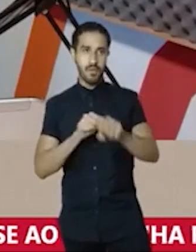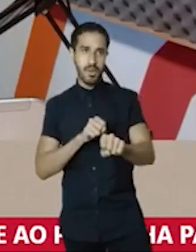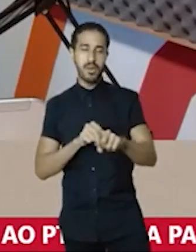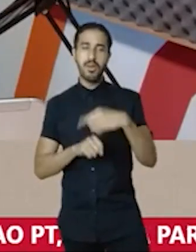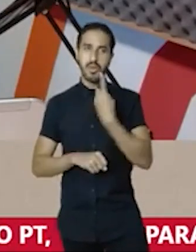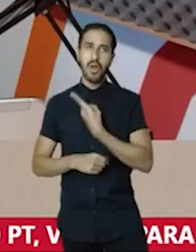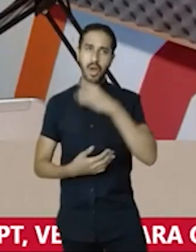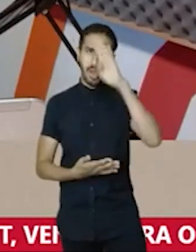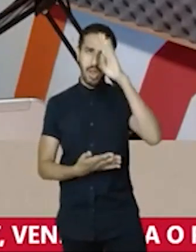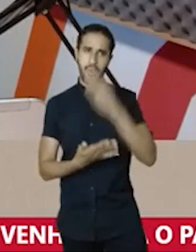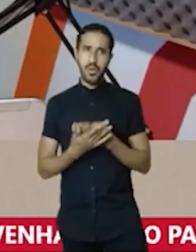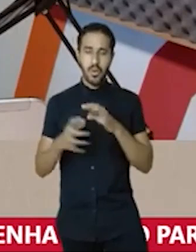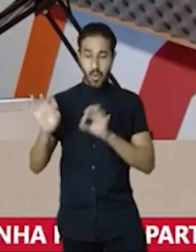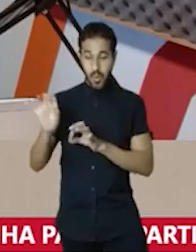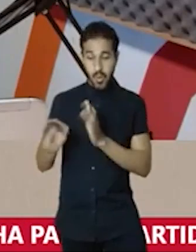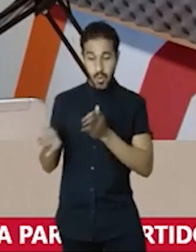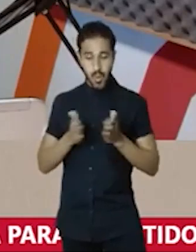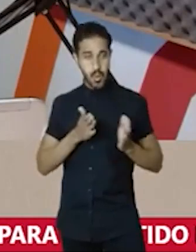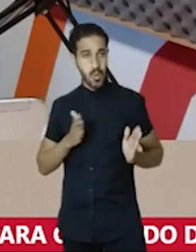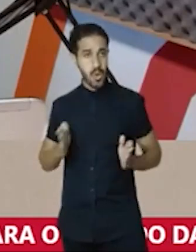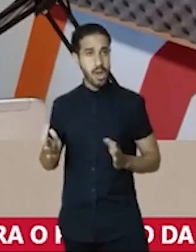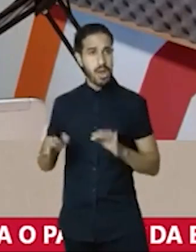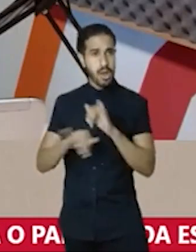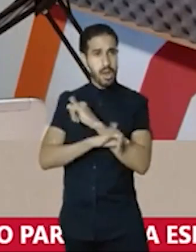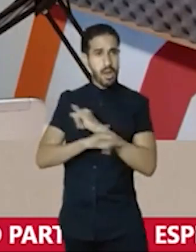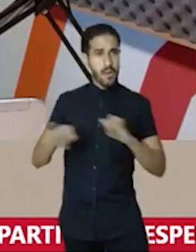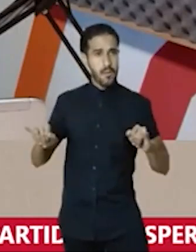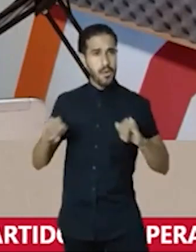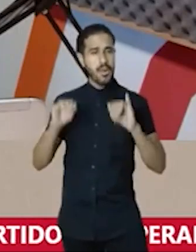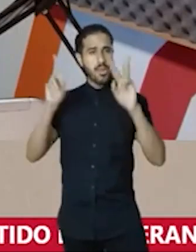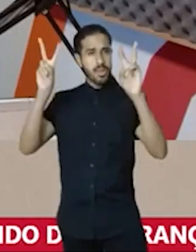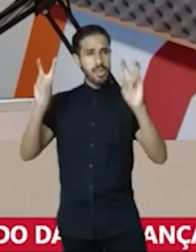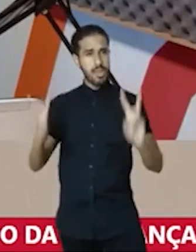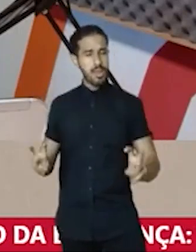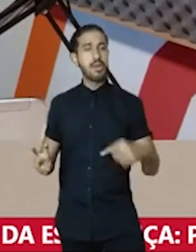gente acredita que organizados e formados sobre os grandes